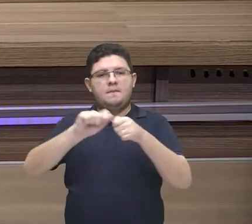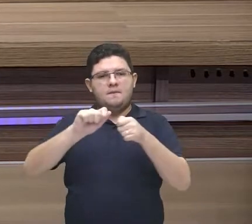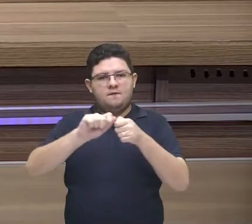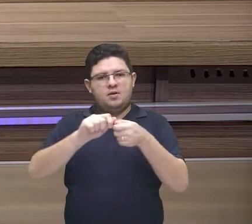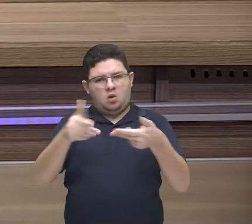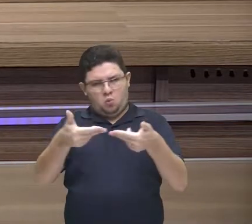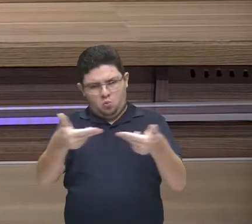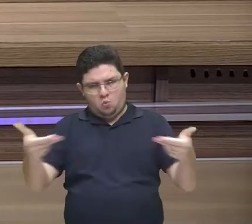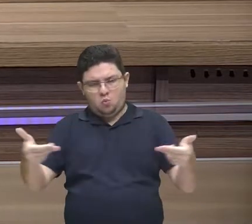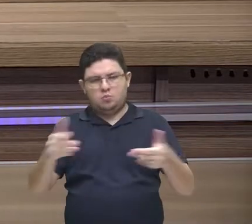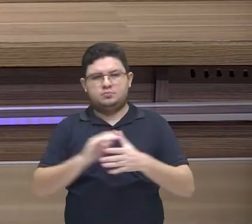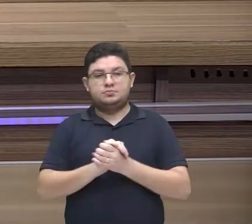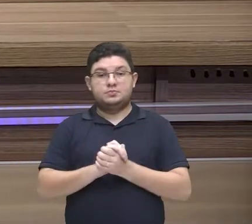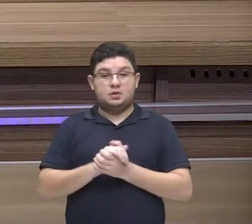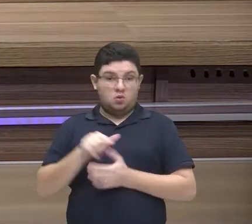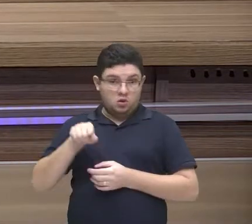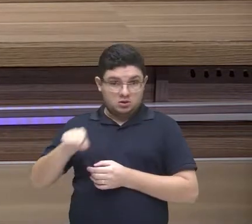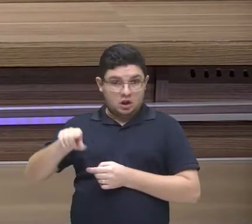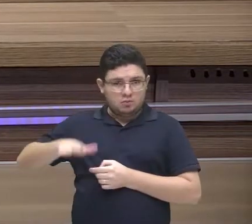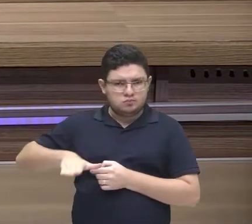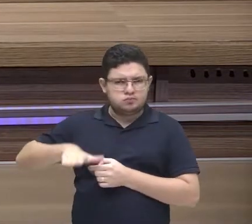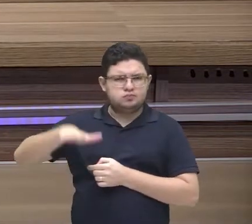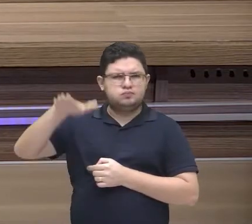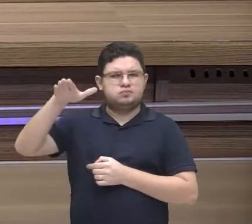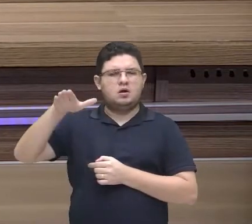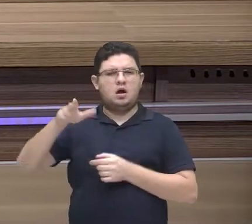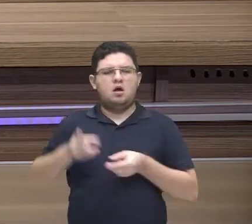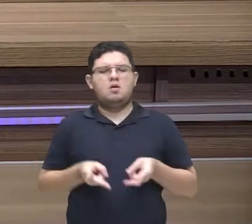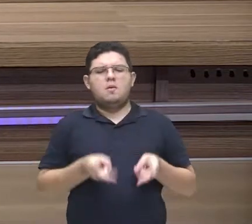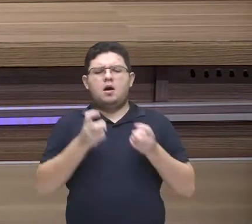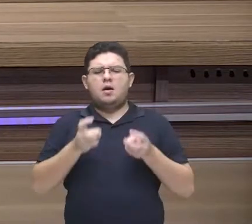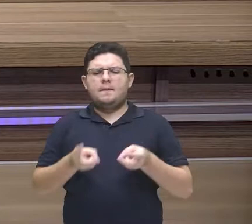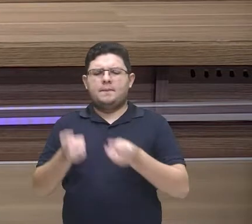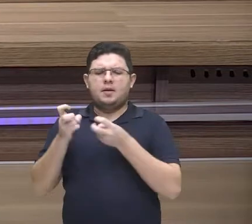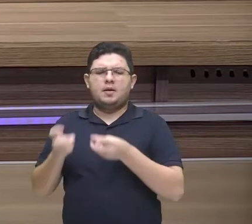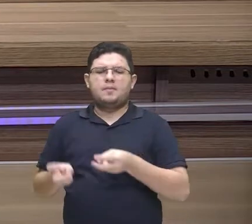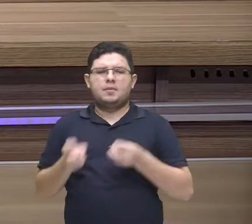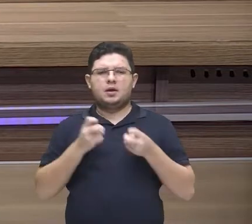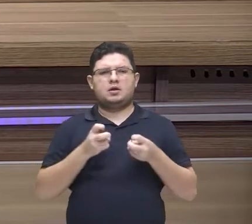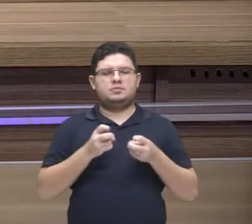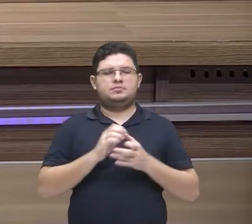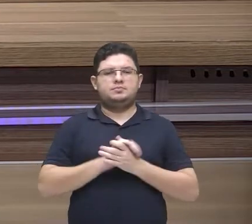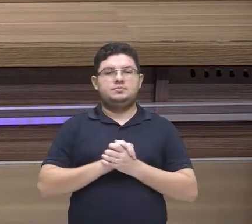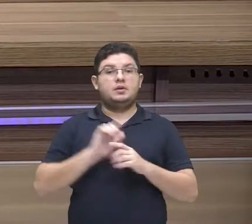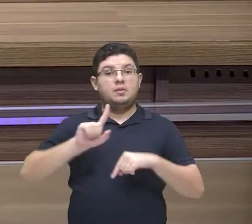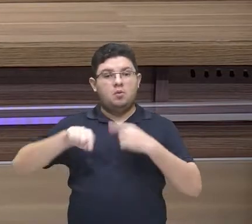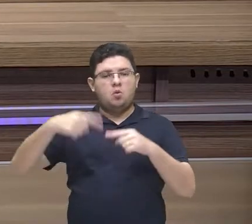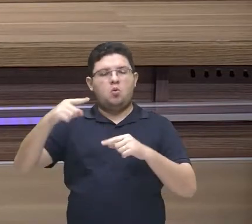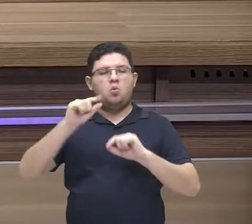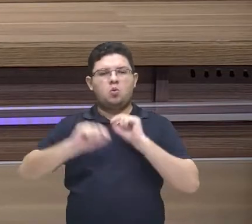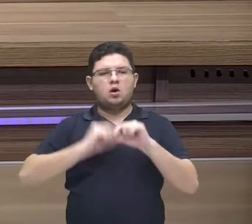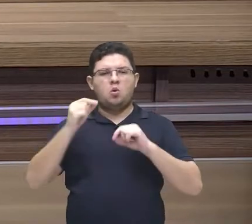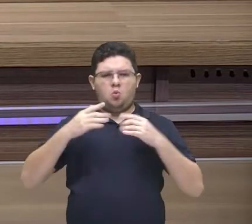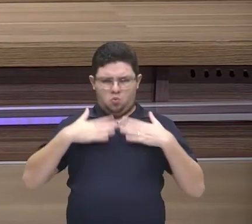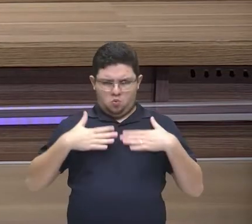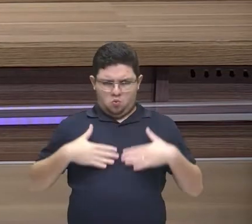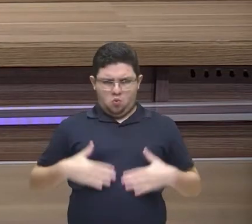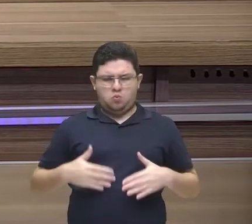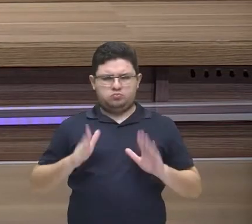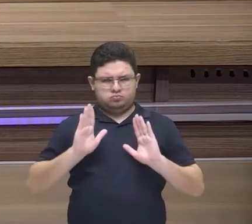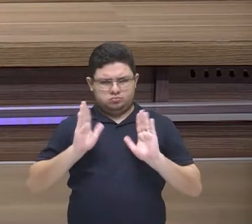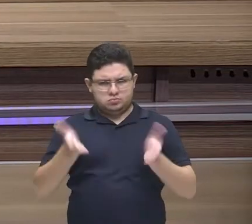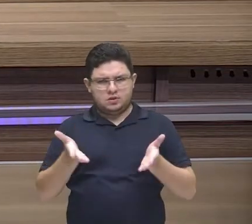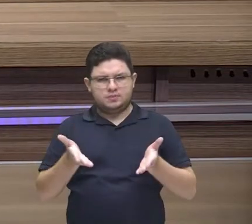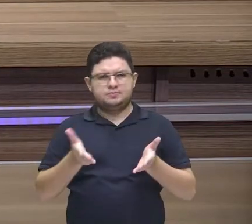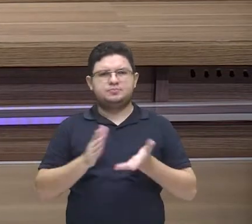né, e ela vai se descobrindo. Então, após a descoberta do corpo, gera uma nova fase. E é